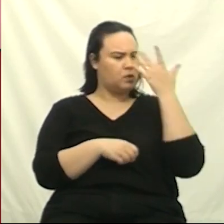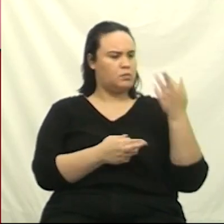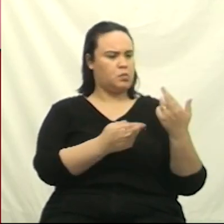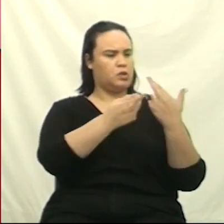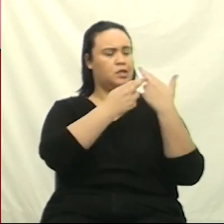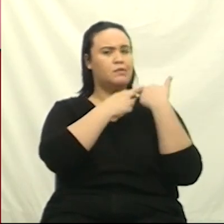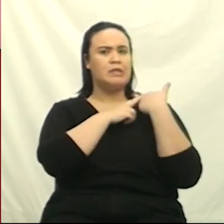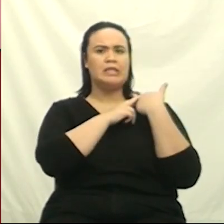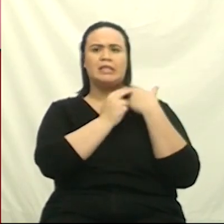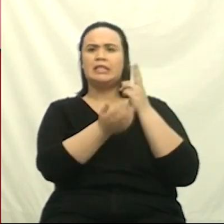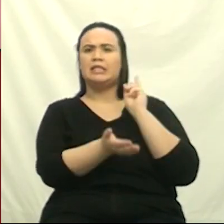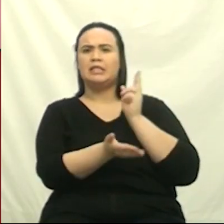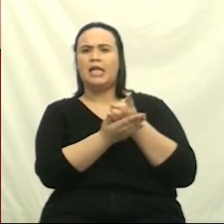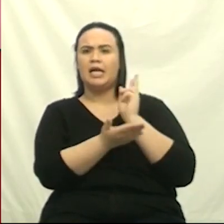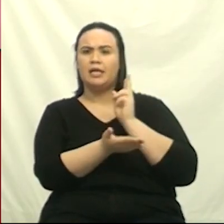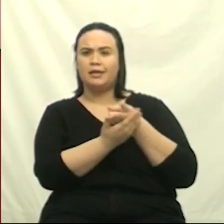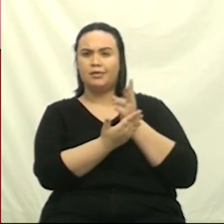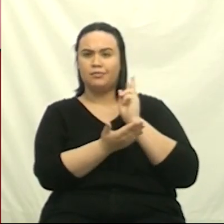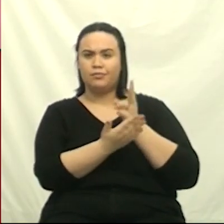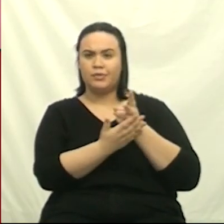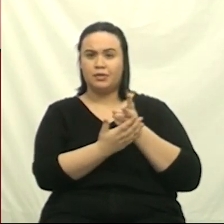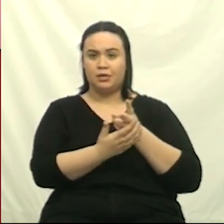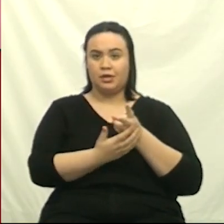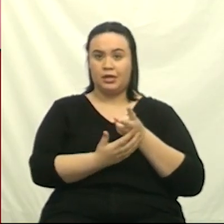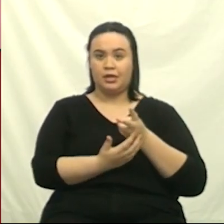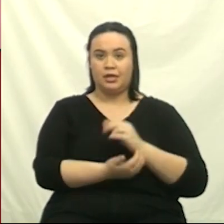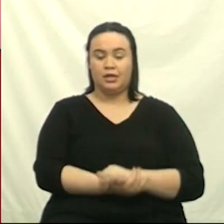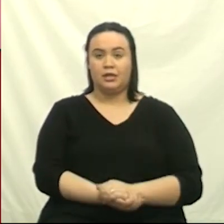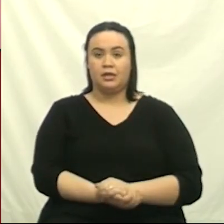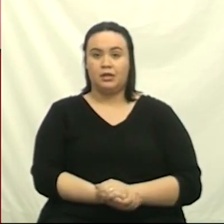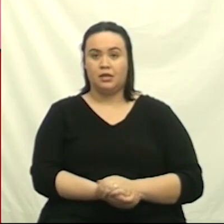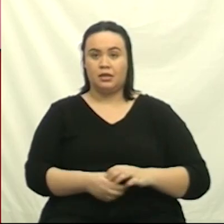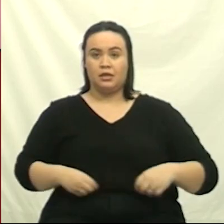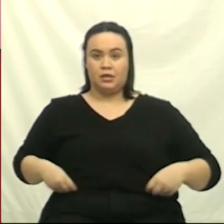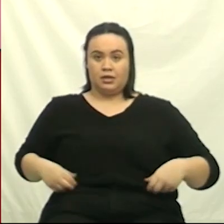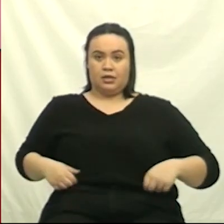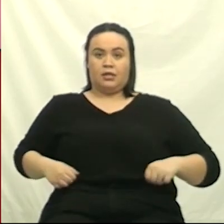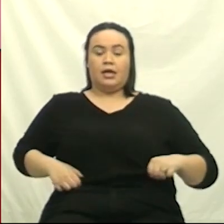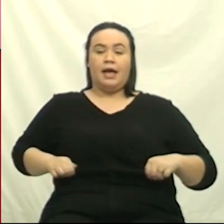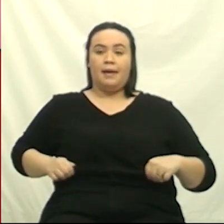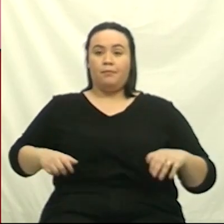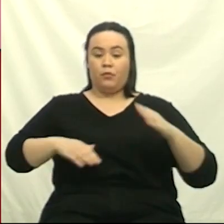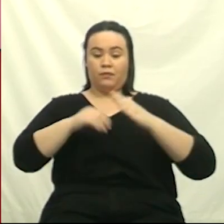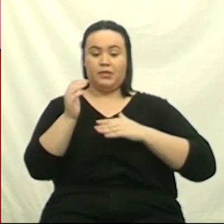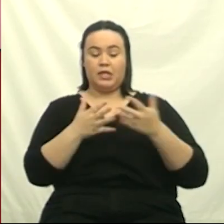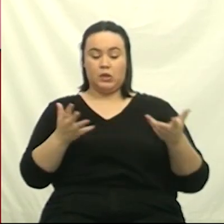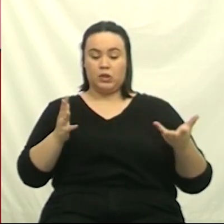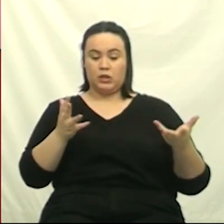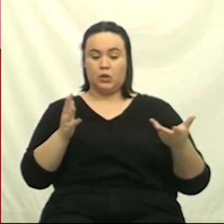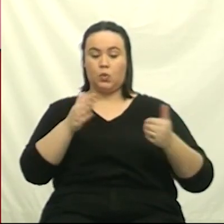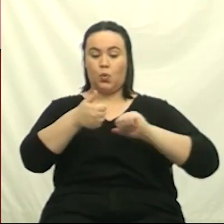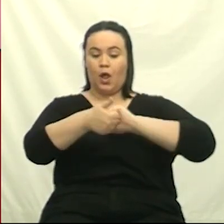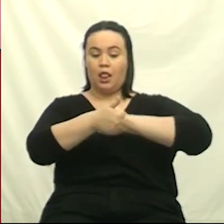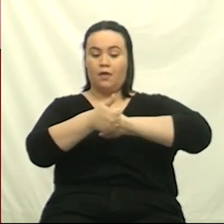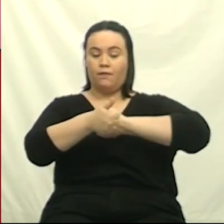eles sempre dizem que uma das grandes necessidades de Criciúma é mão de obra qualificada é a qualificação dessa mão